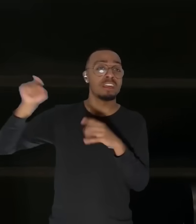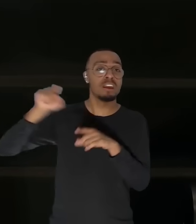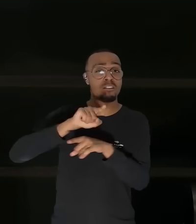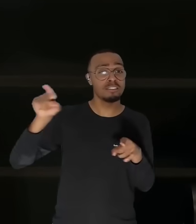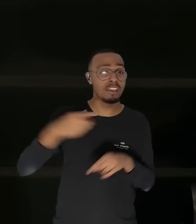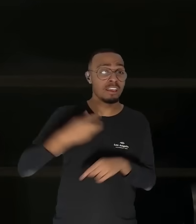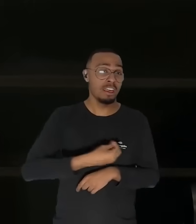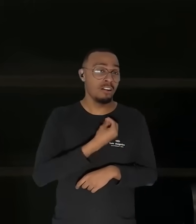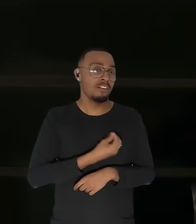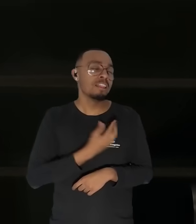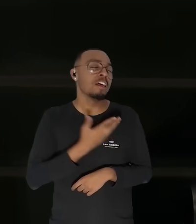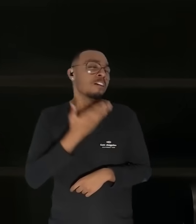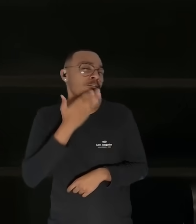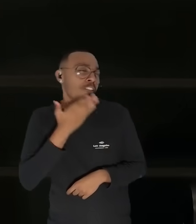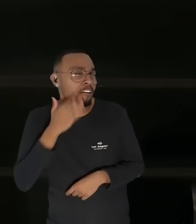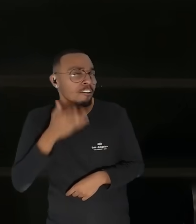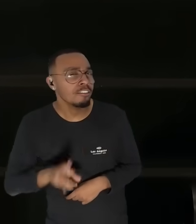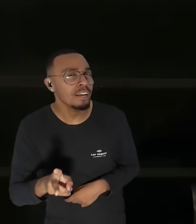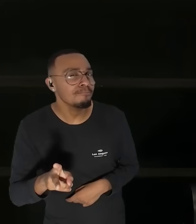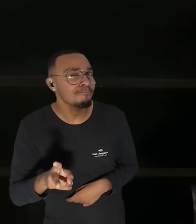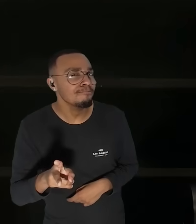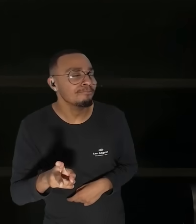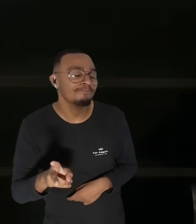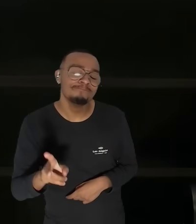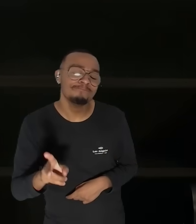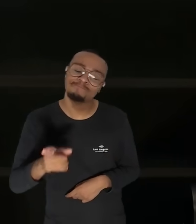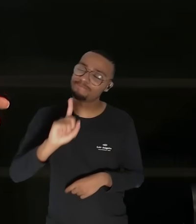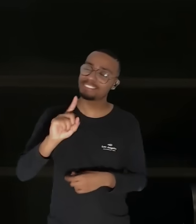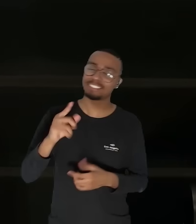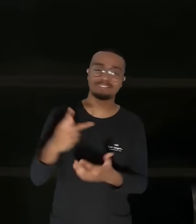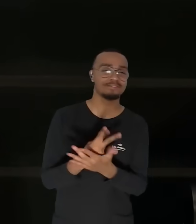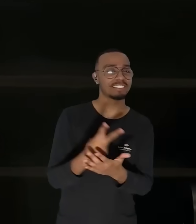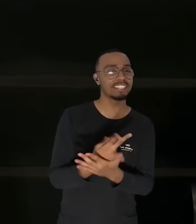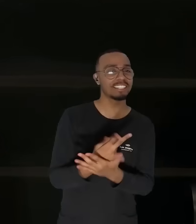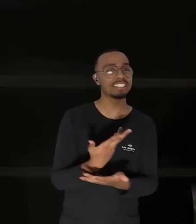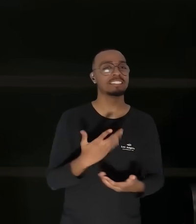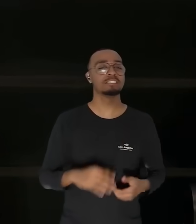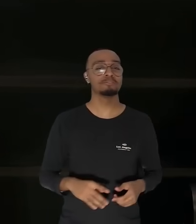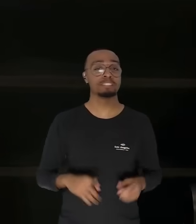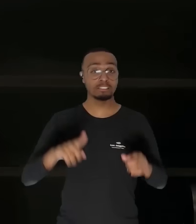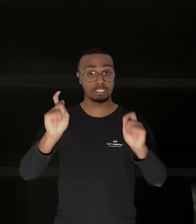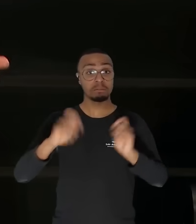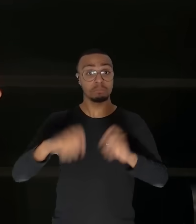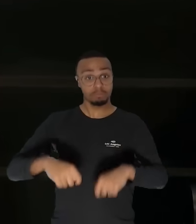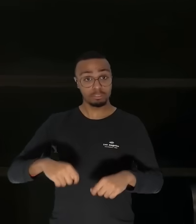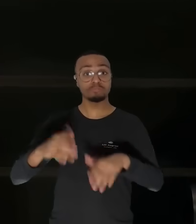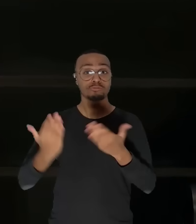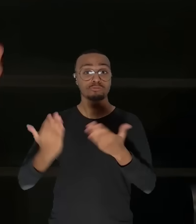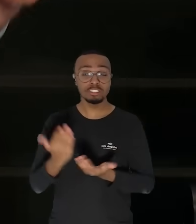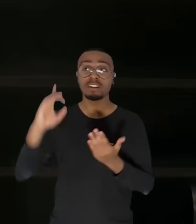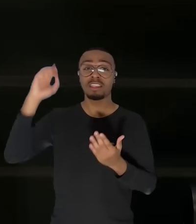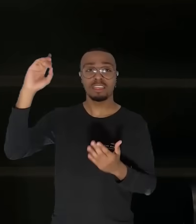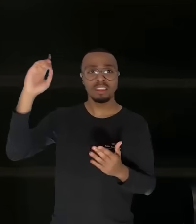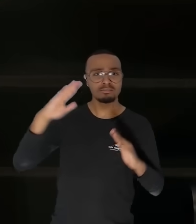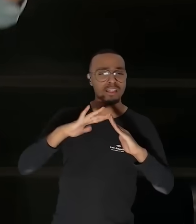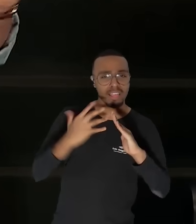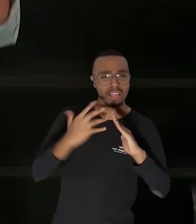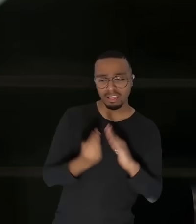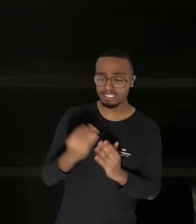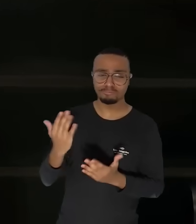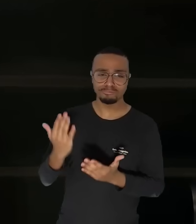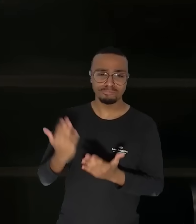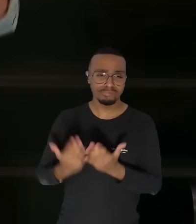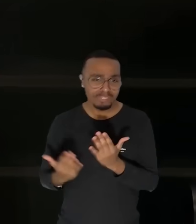viver tempestades inesperadas. Você pode estar na igreja, adorando a Deus, cantando, sendo um belo voluntário, levantando suas